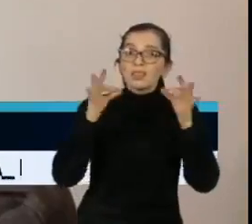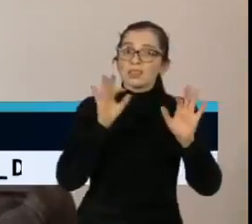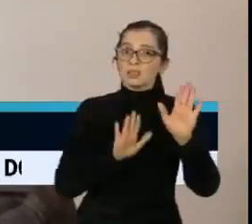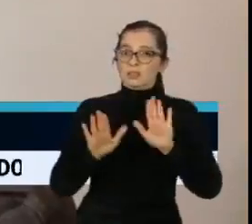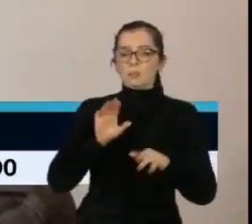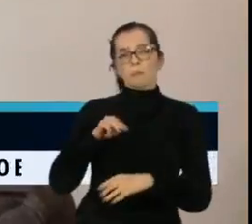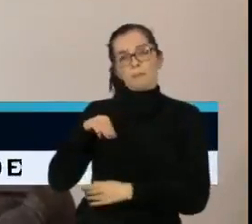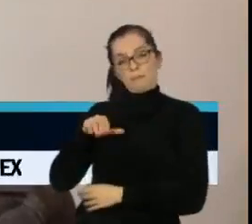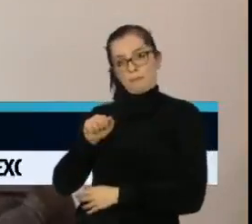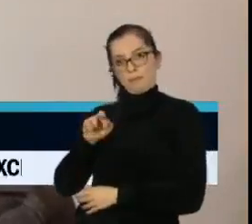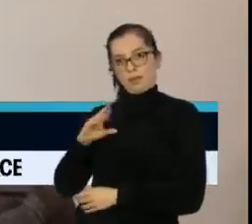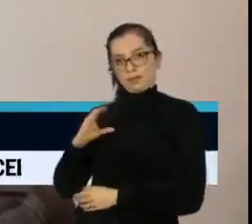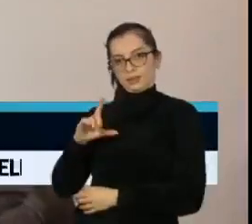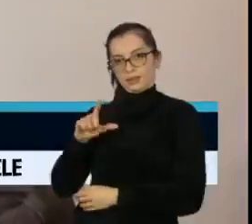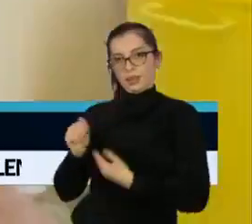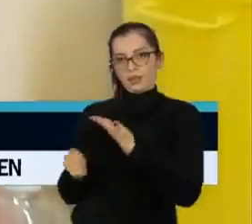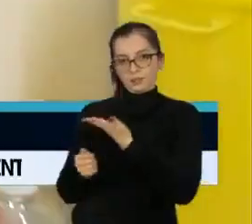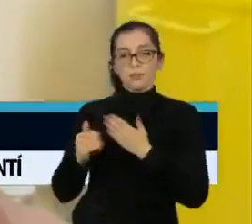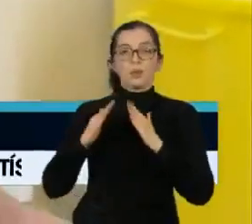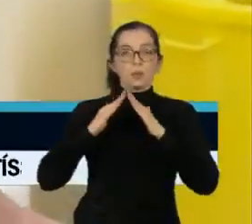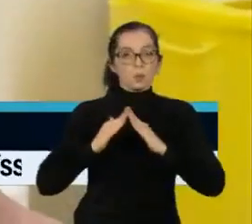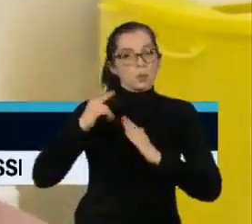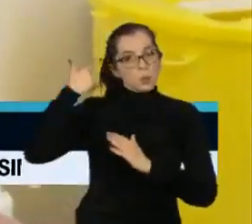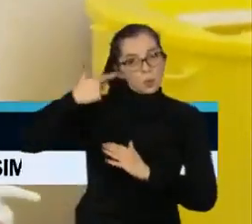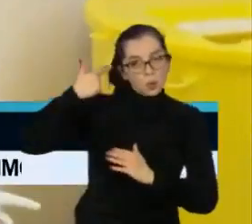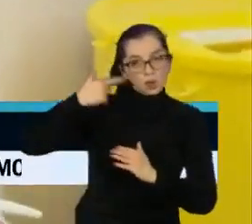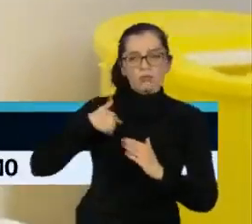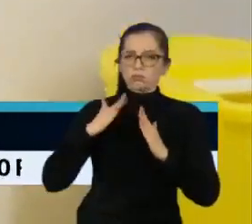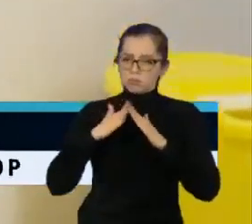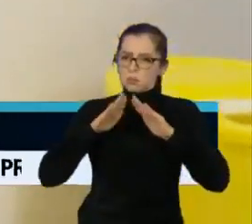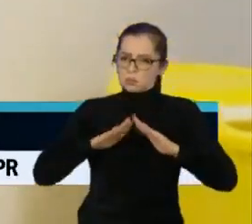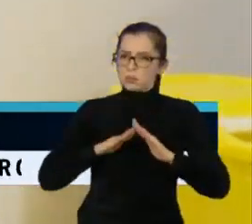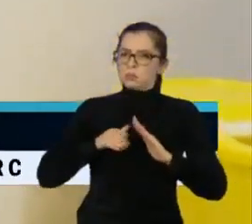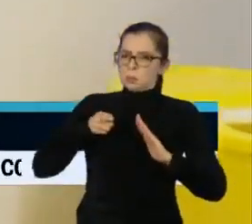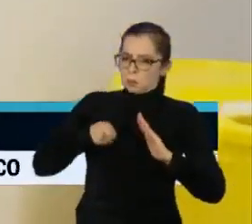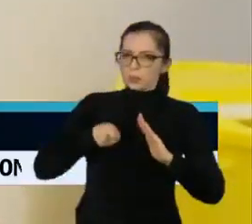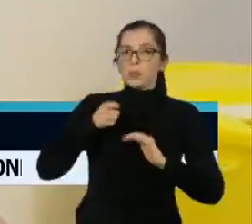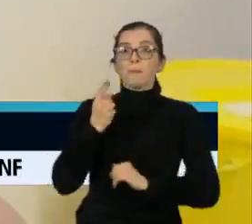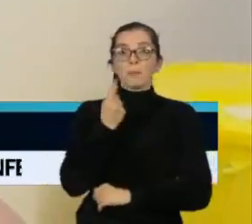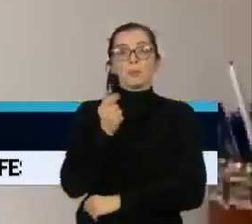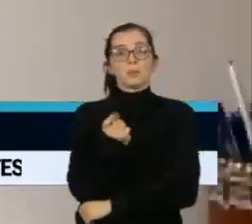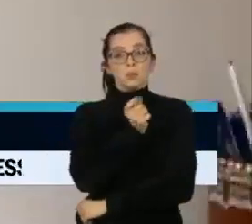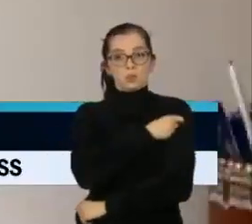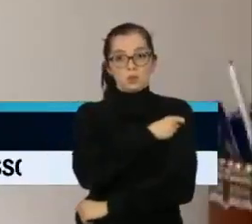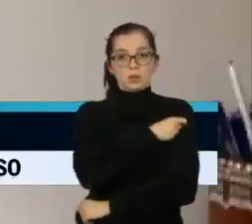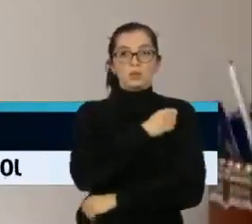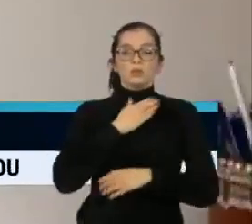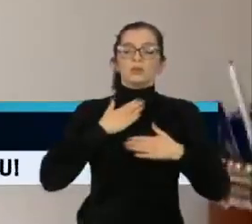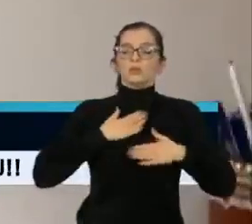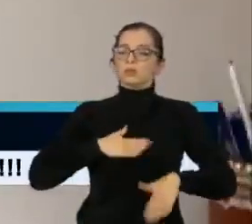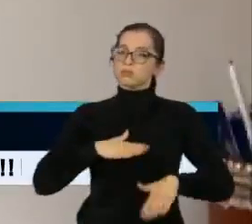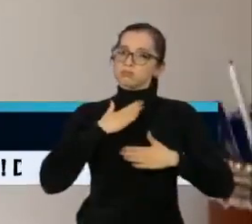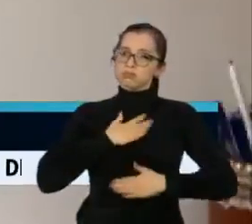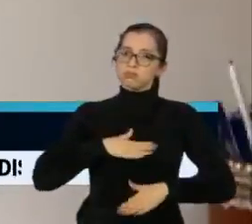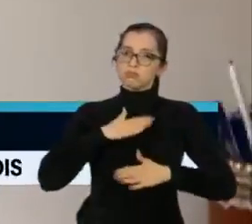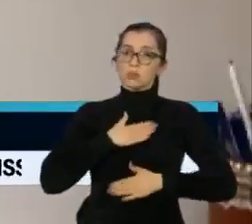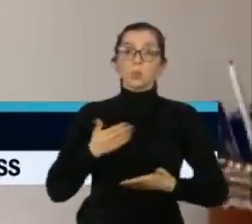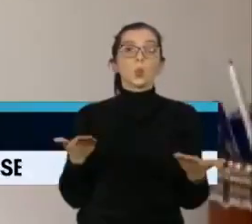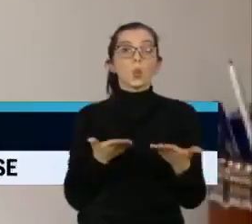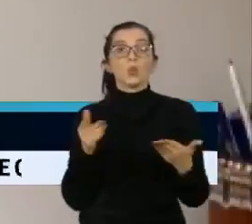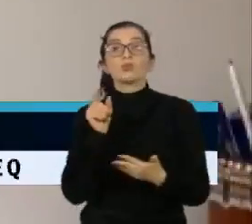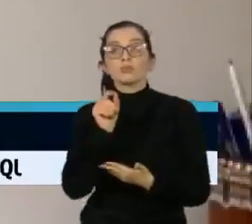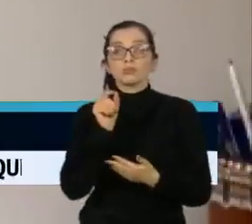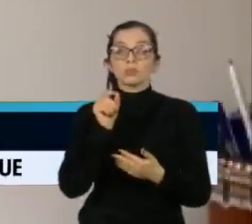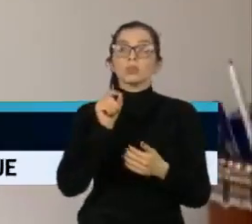durante a pandemia levou a sério o isolamento social mas depois que tomou a primeira dose da vacina relaxou um pouco agora se recupera